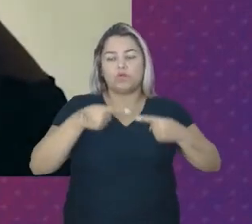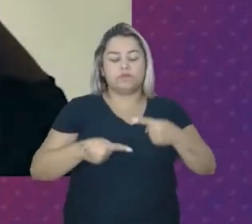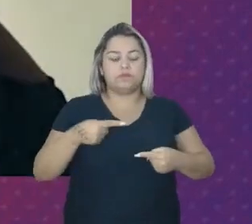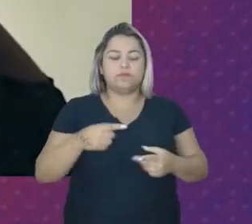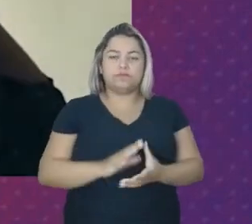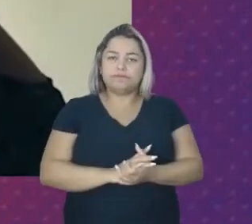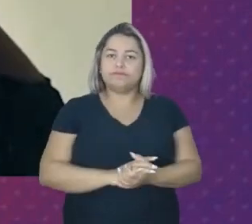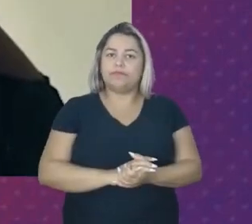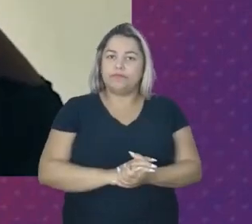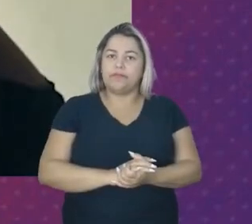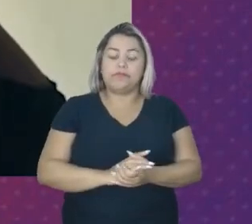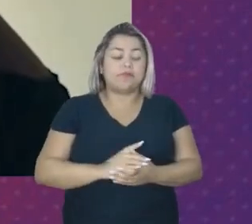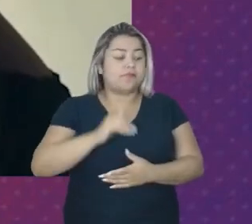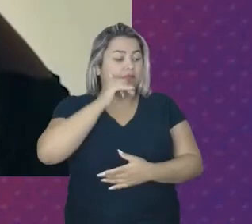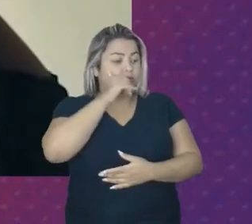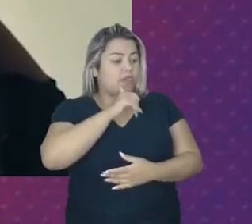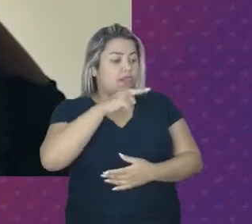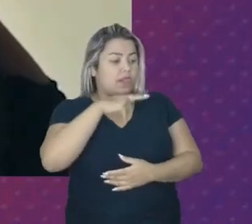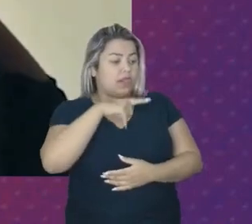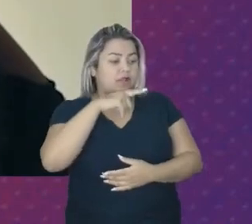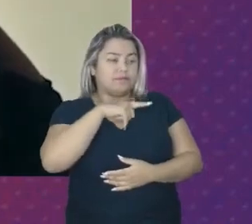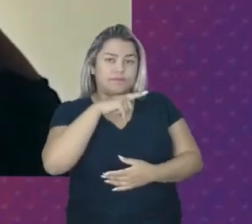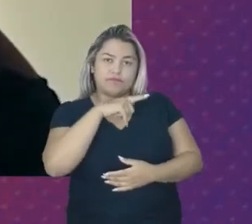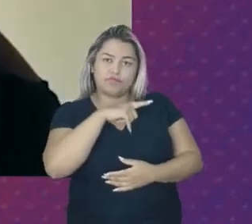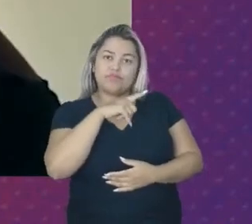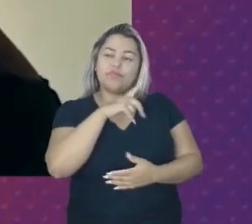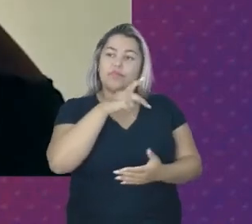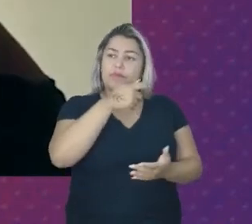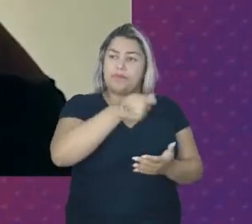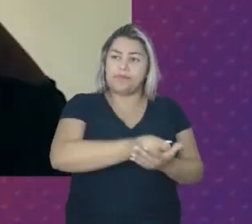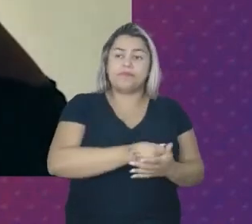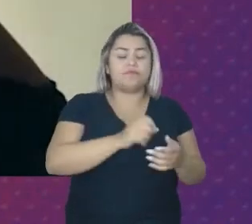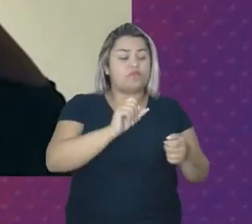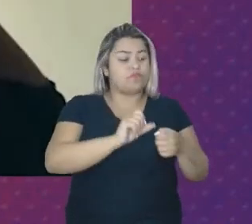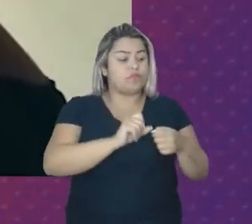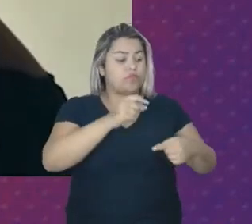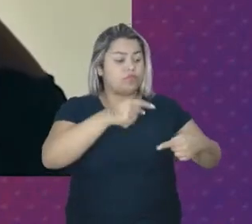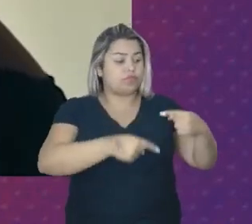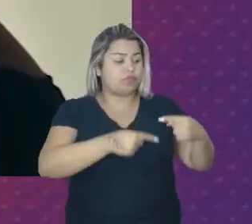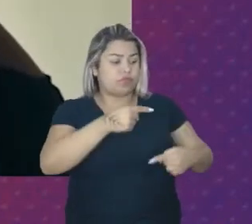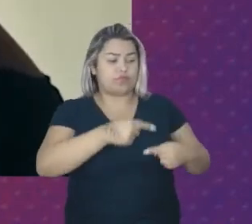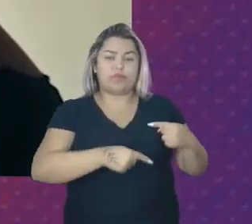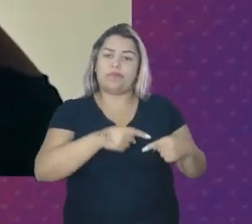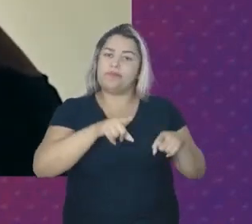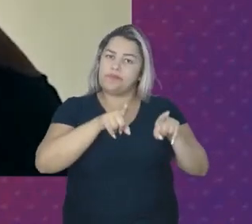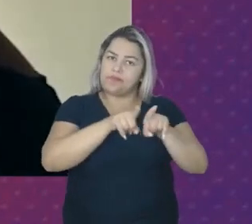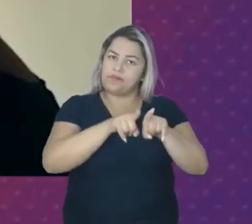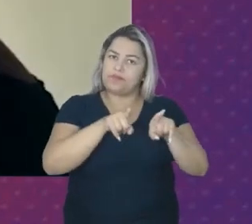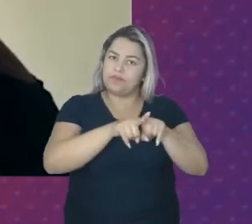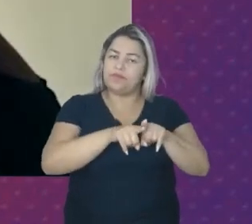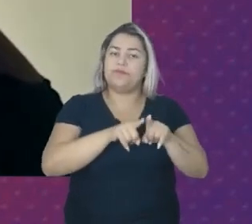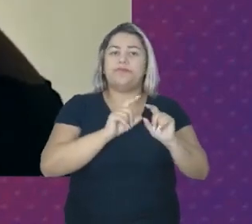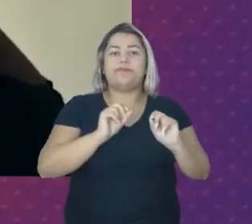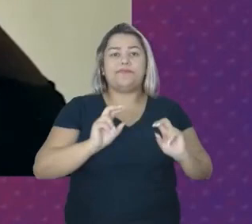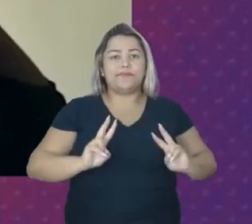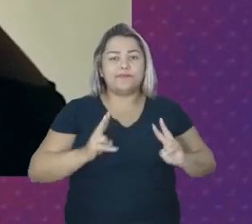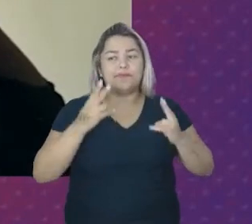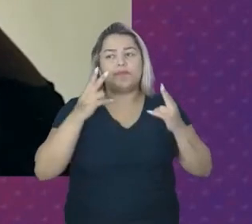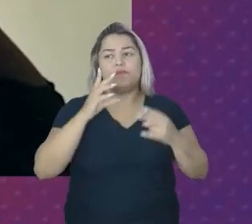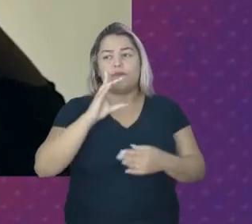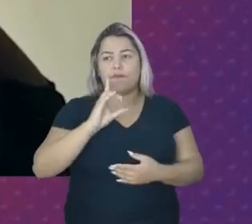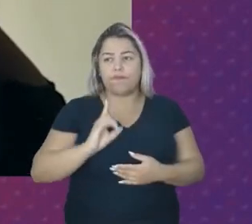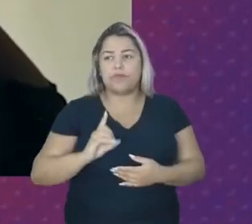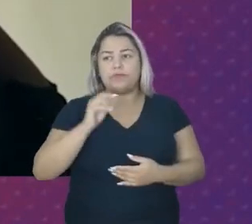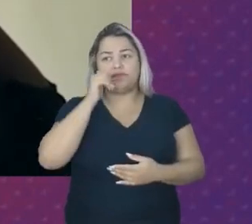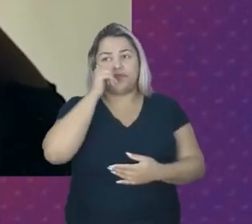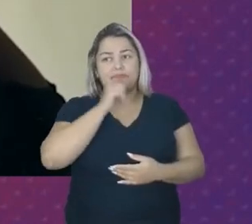nós, enquanto mulheres feministas, temos, devemos e podemos fazer o debate em cima da valorização e do direito das mulheres